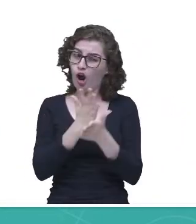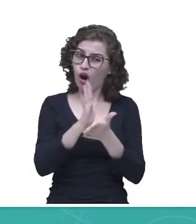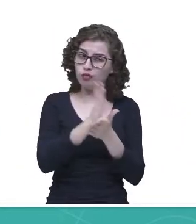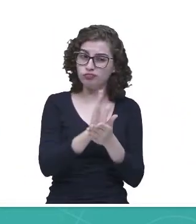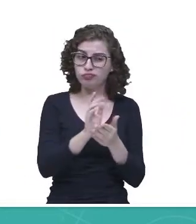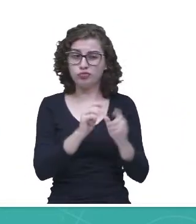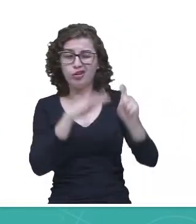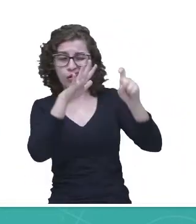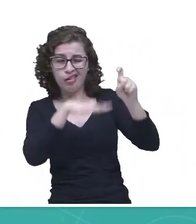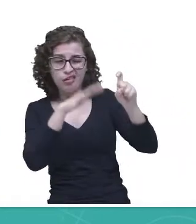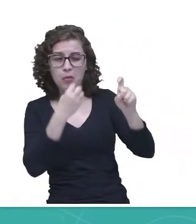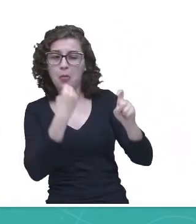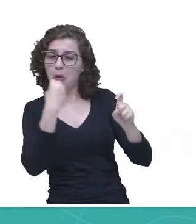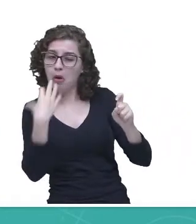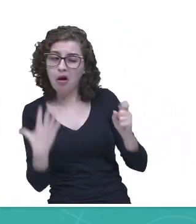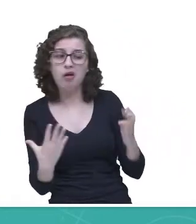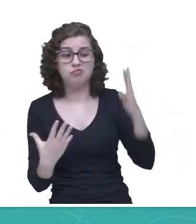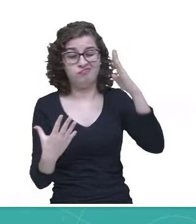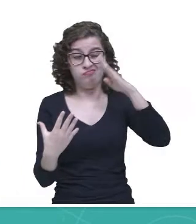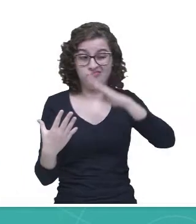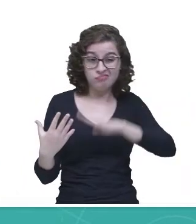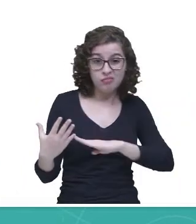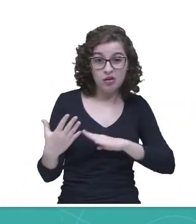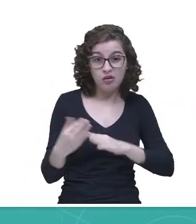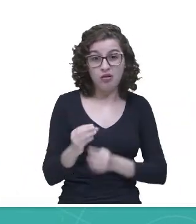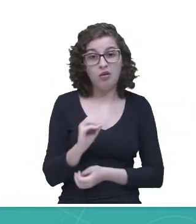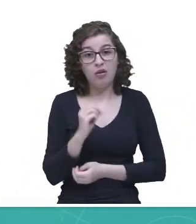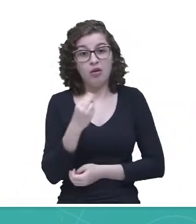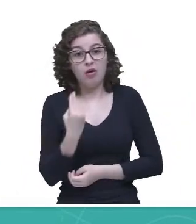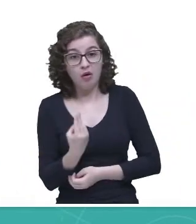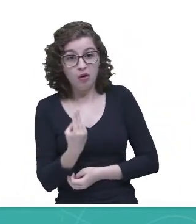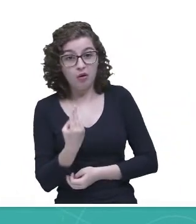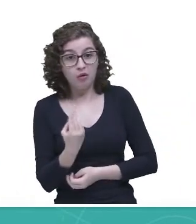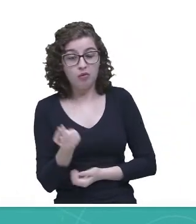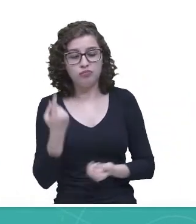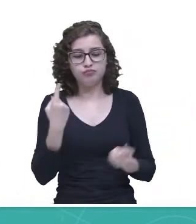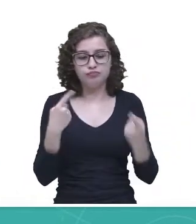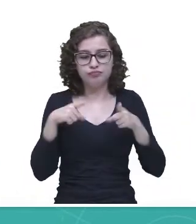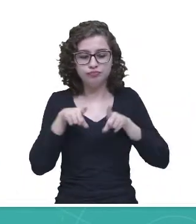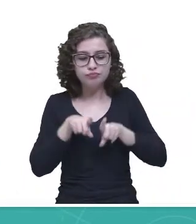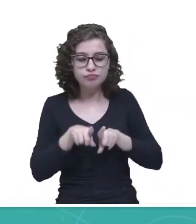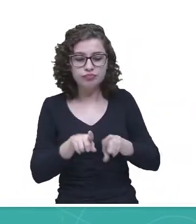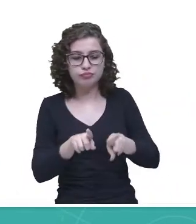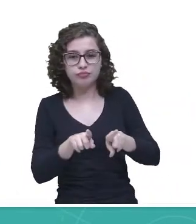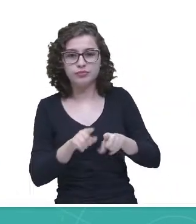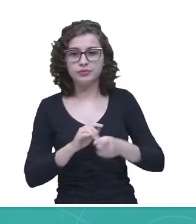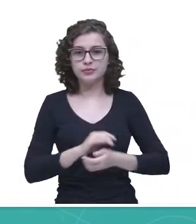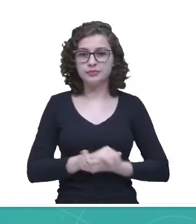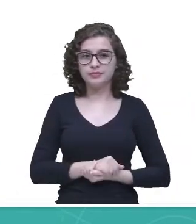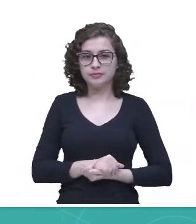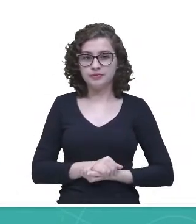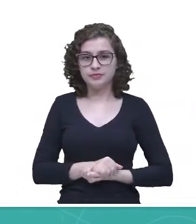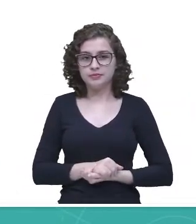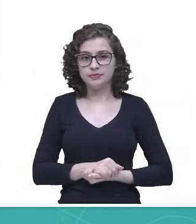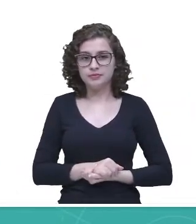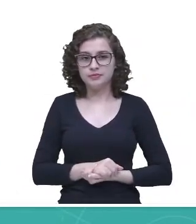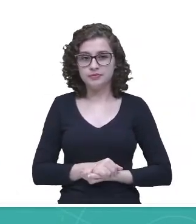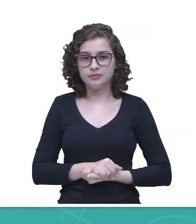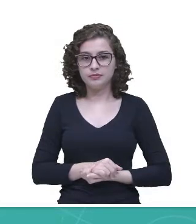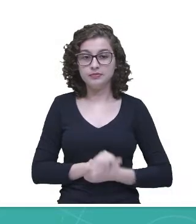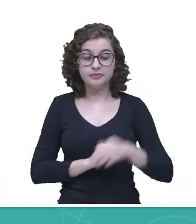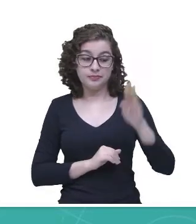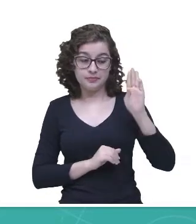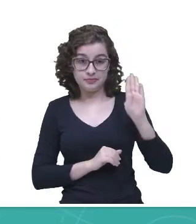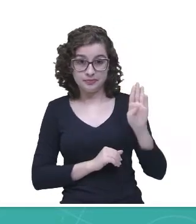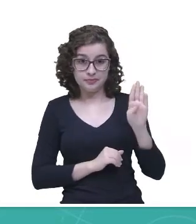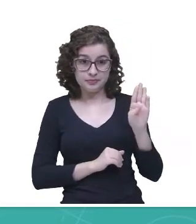bons, outros maus, ou podendo ser ora do bem, ora do mal. Letra